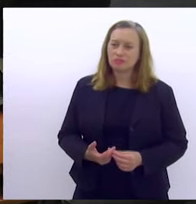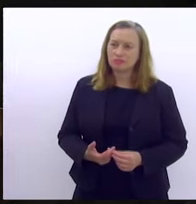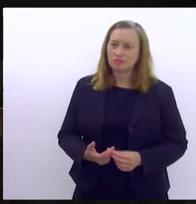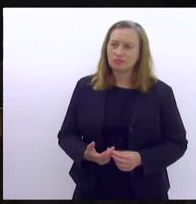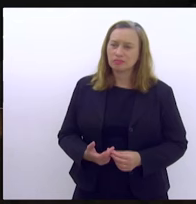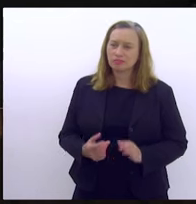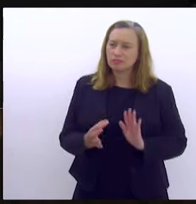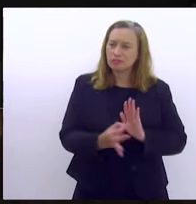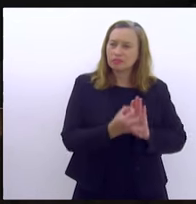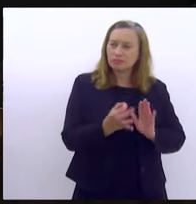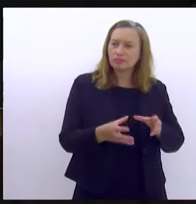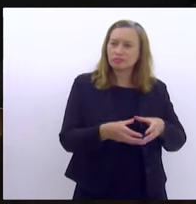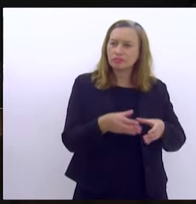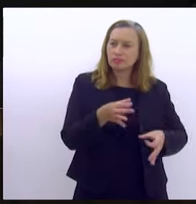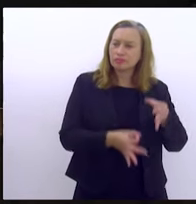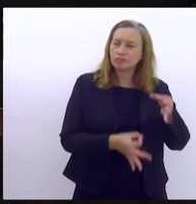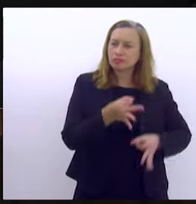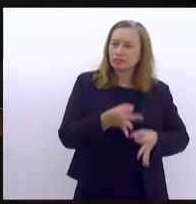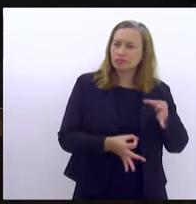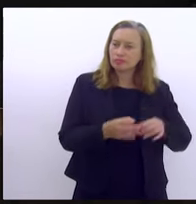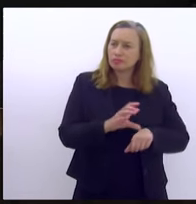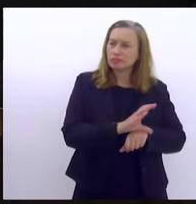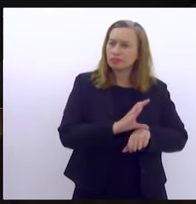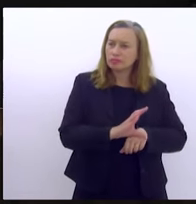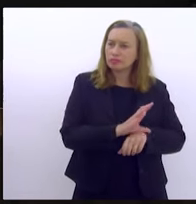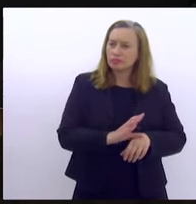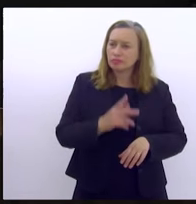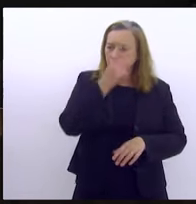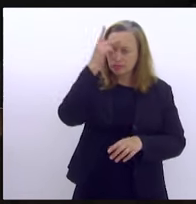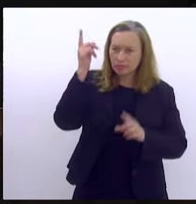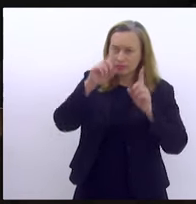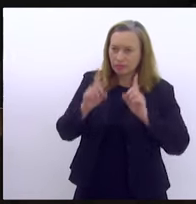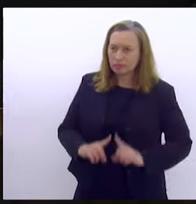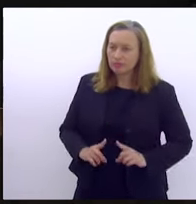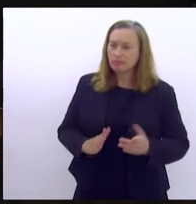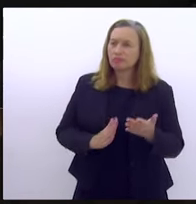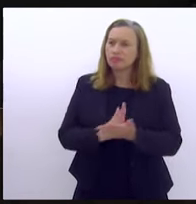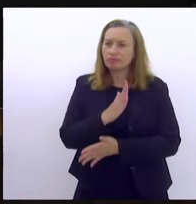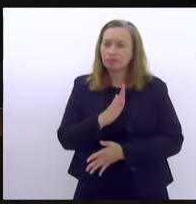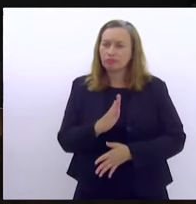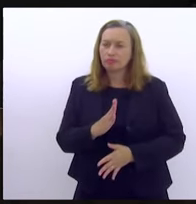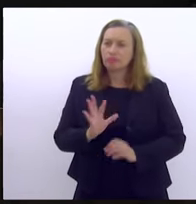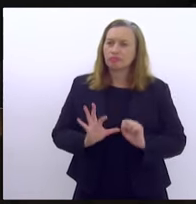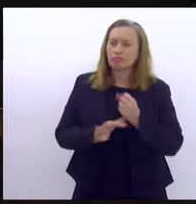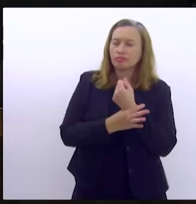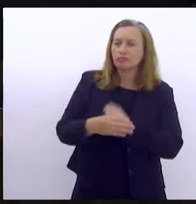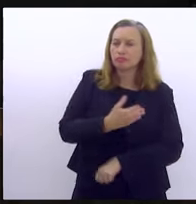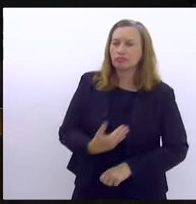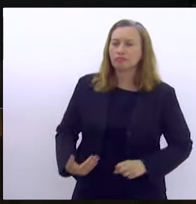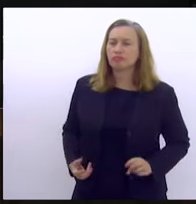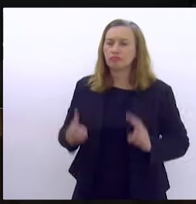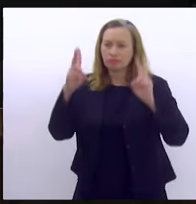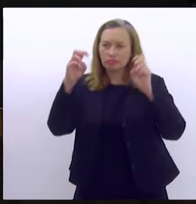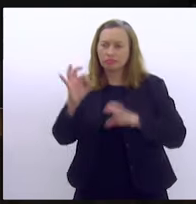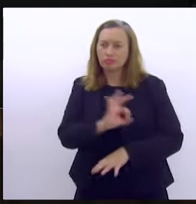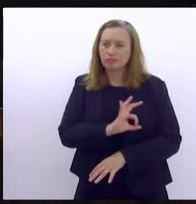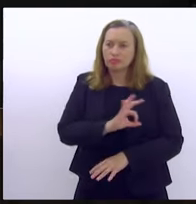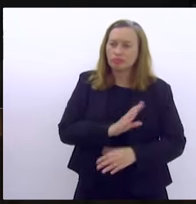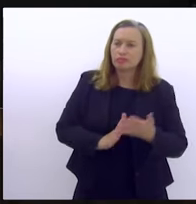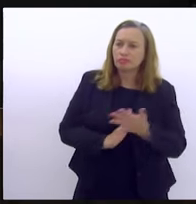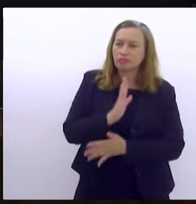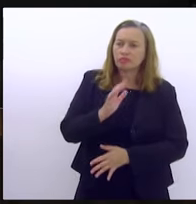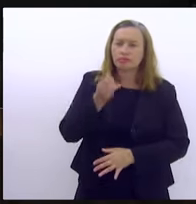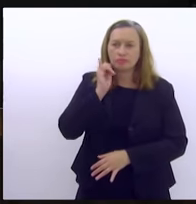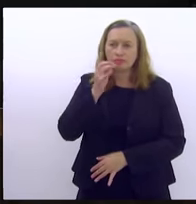Pareceres pelas comissões de Constituição e Justiça para a Constitucionalidade da Pessoa com Deficiência, favorável. Segurança Pública e Assunto de Polícia, favorável.